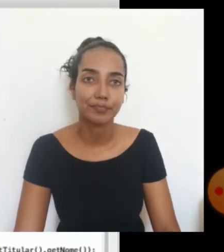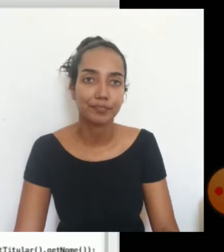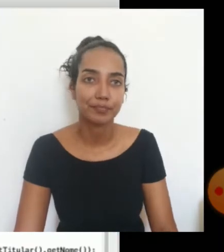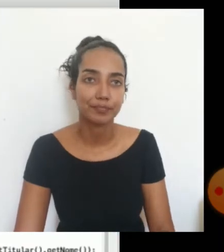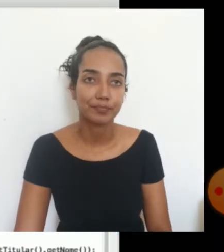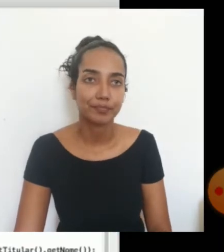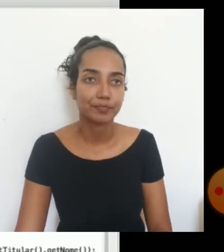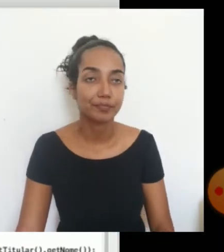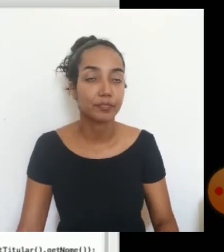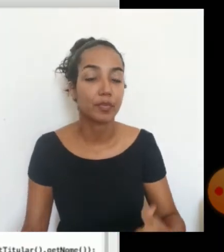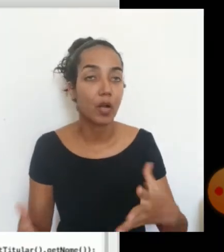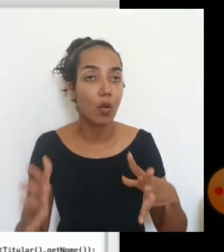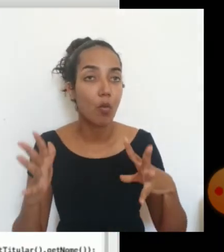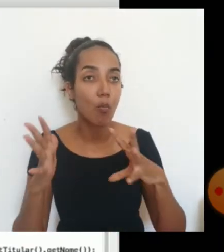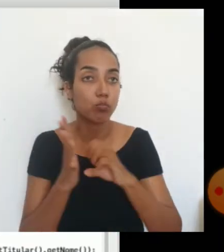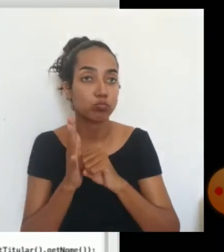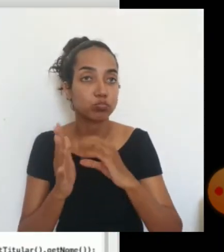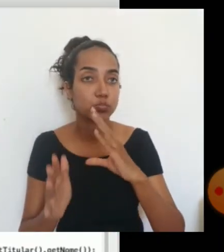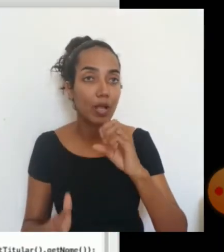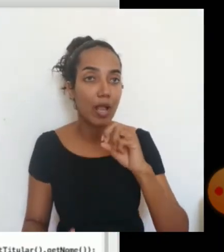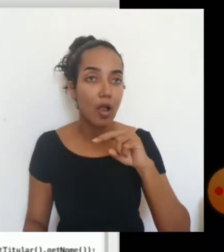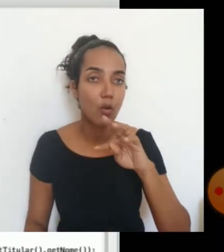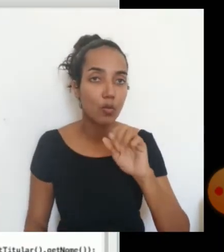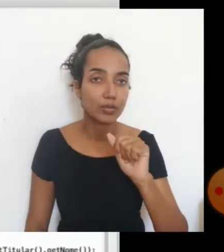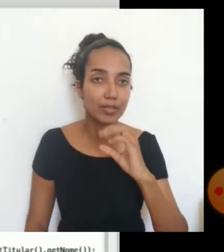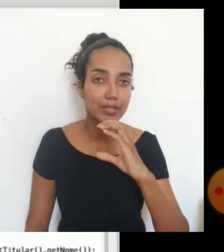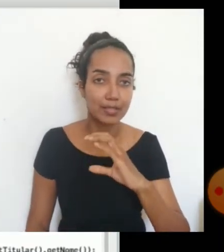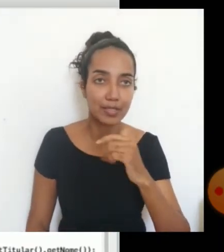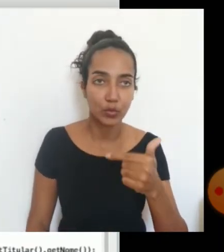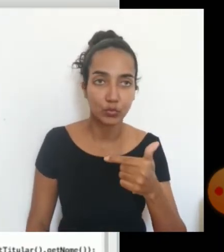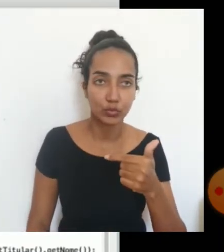C2, ela é uma conta que possui